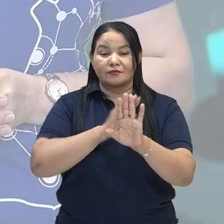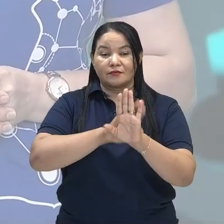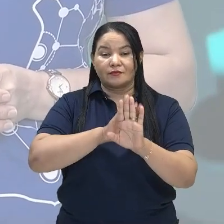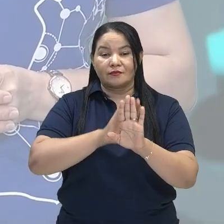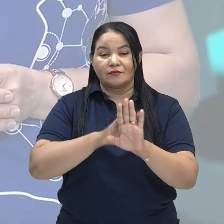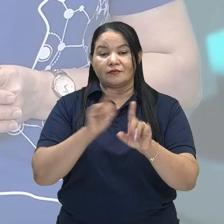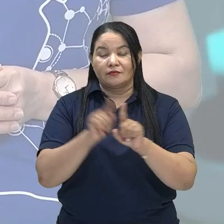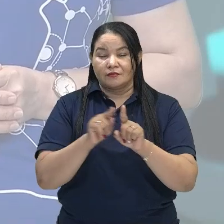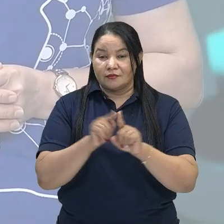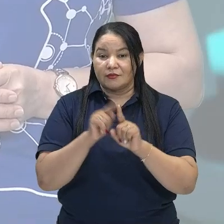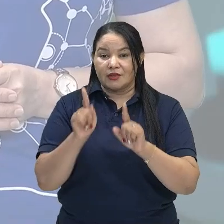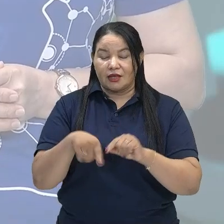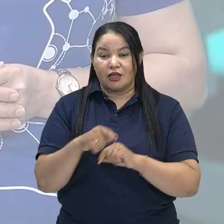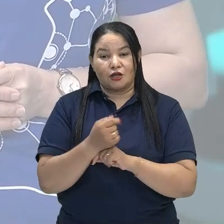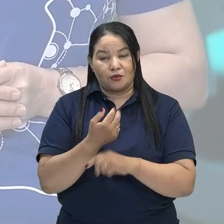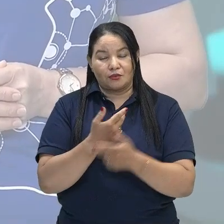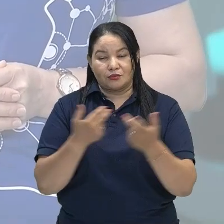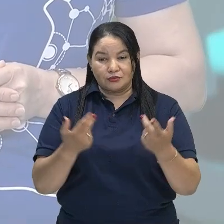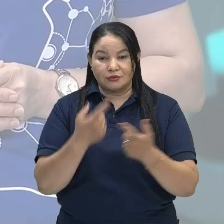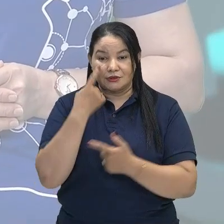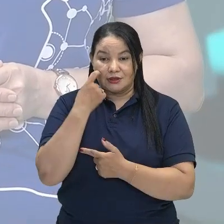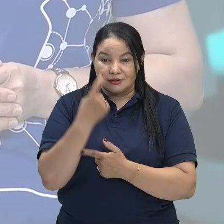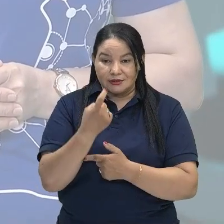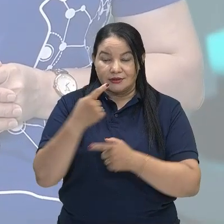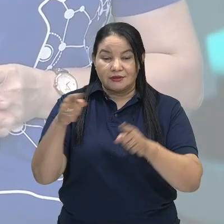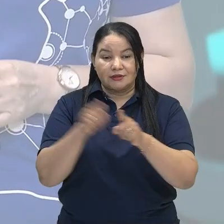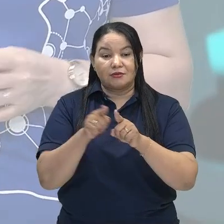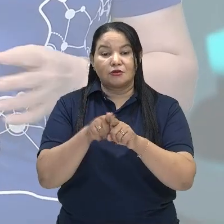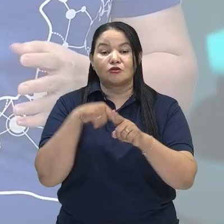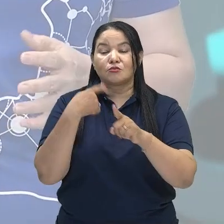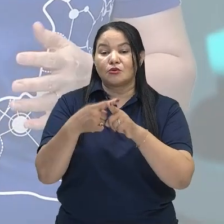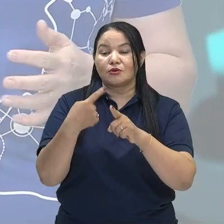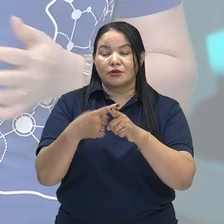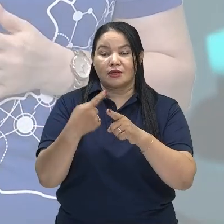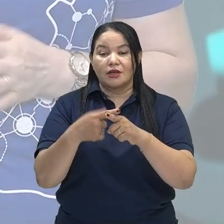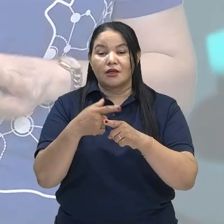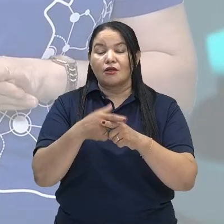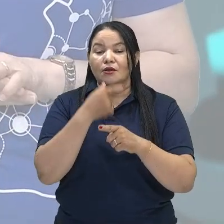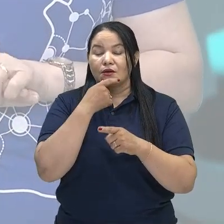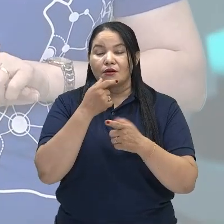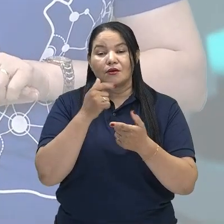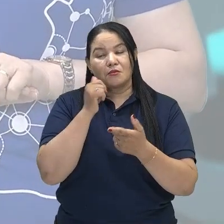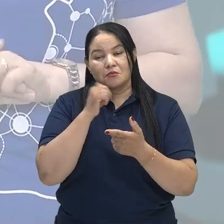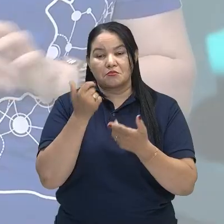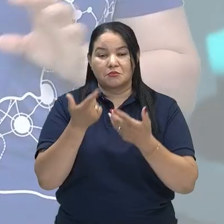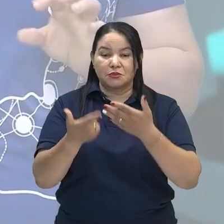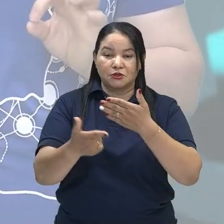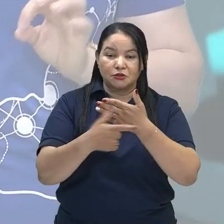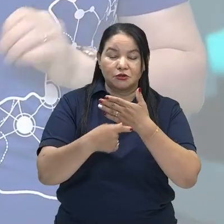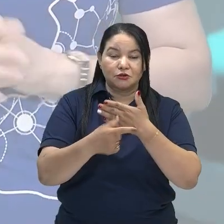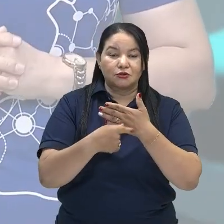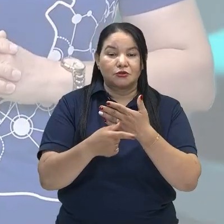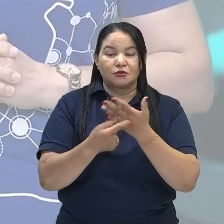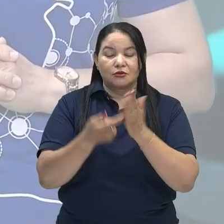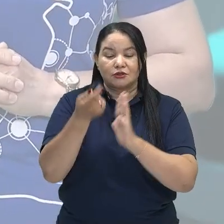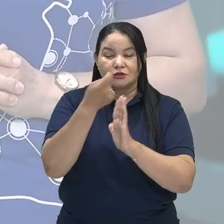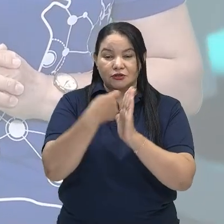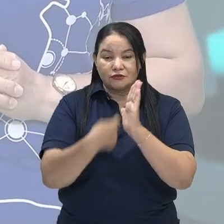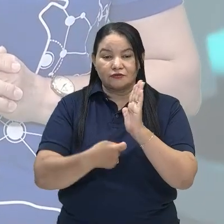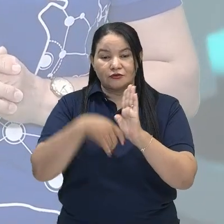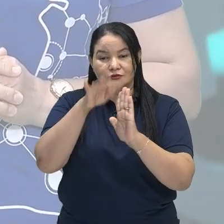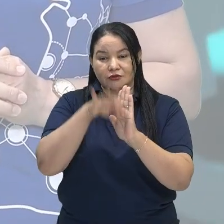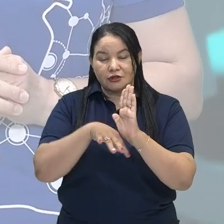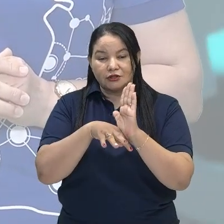uma coisa interessante, né? Porque o escritor, no momento de ele escrever o seu texto, ele vai colocar ali a